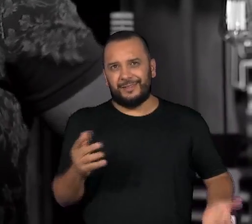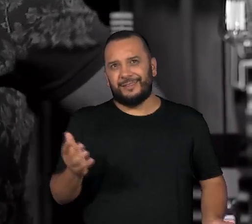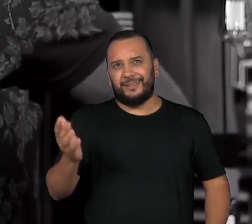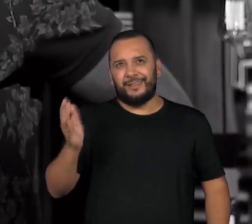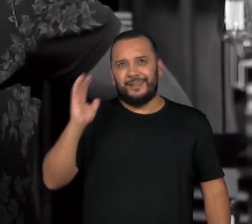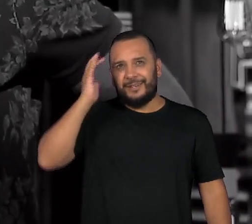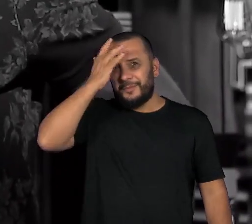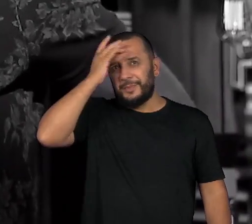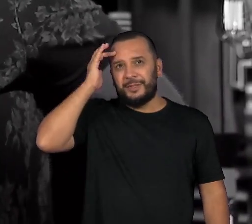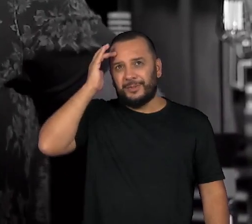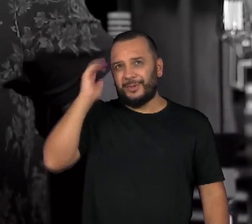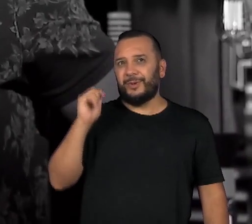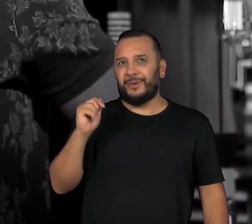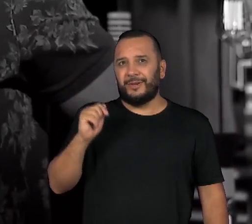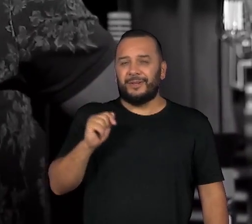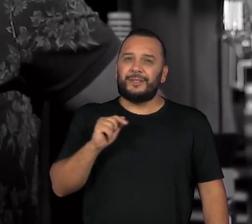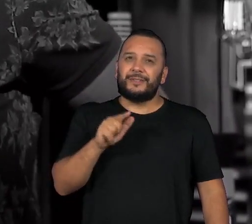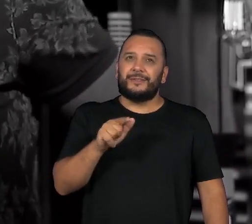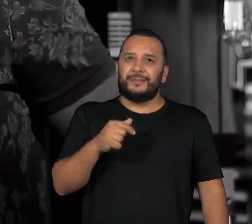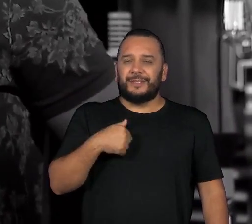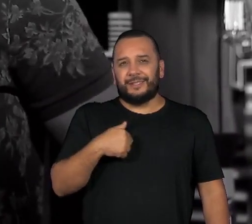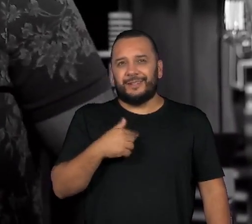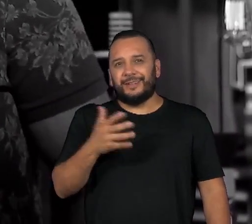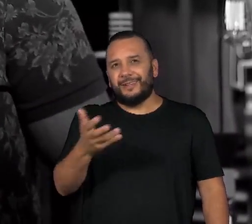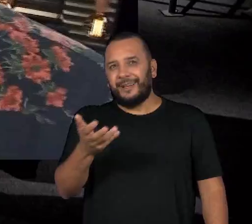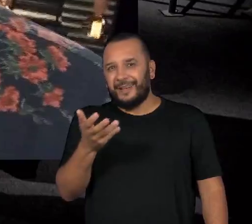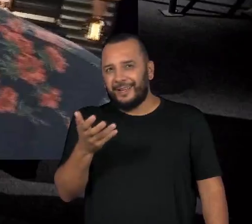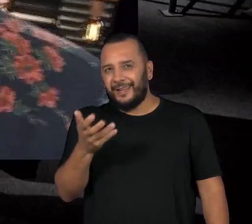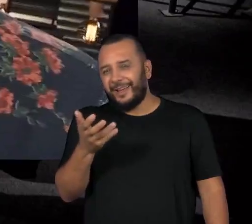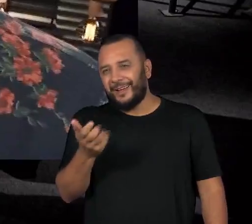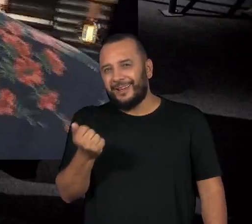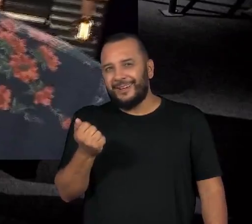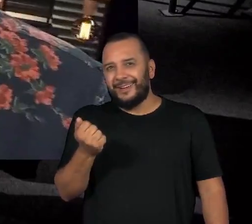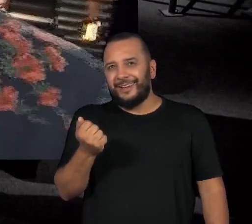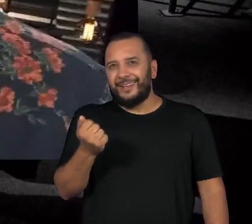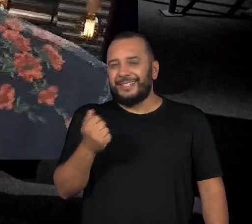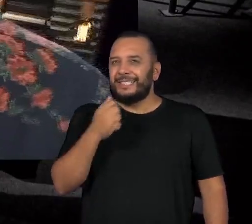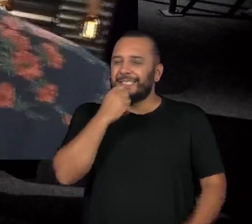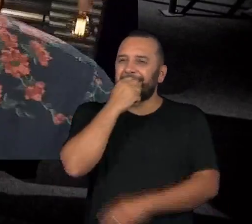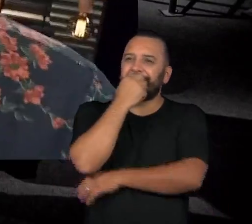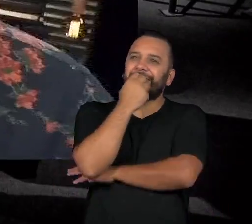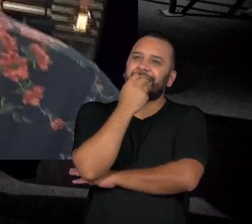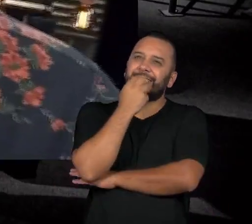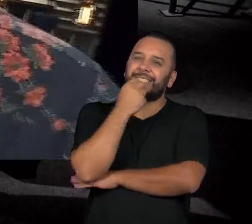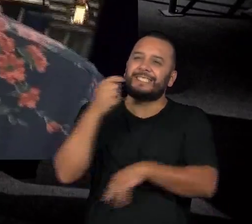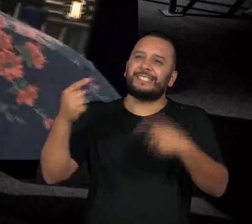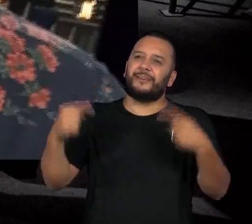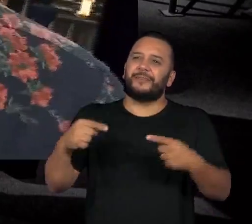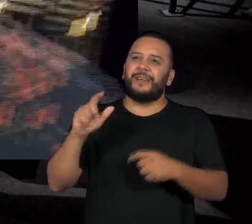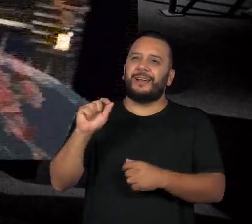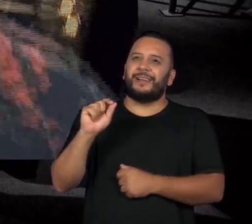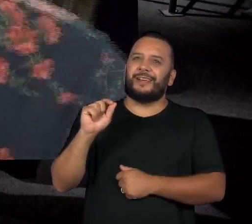que você queira dar uma desafiar alguém? Uma liçãozinha,